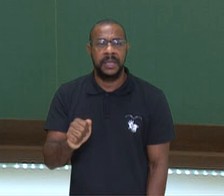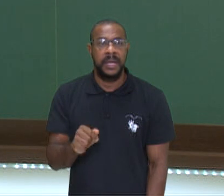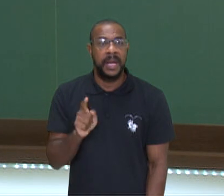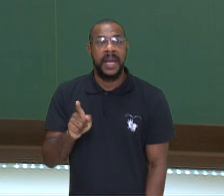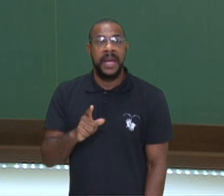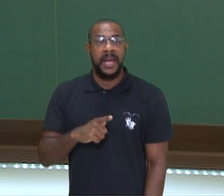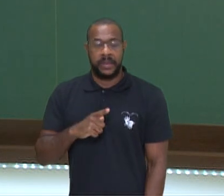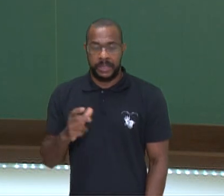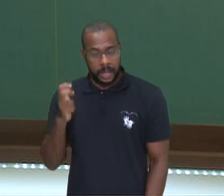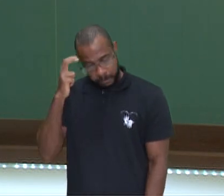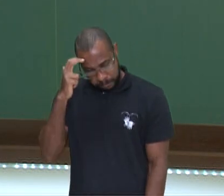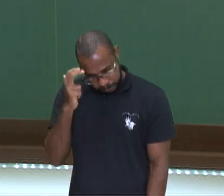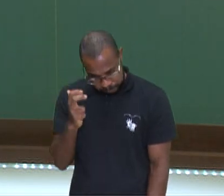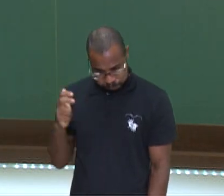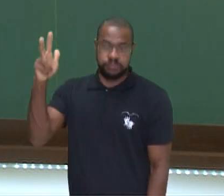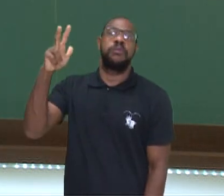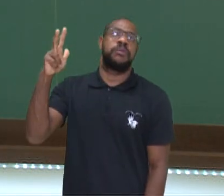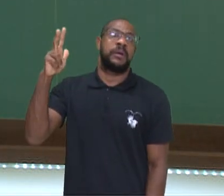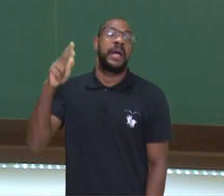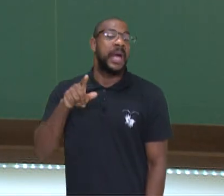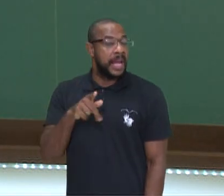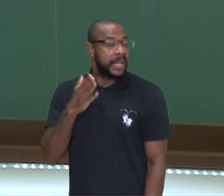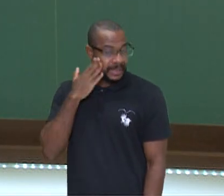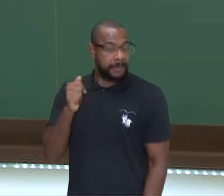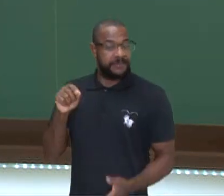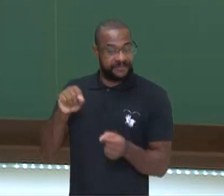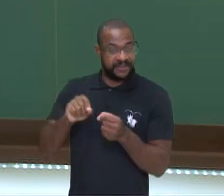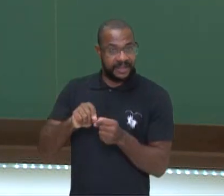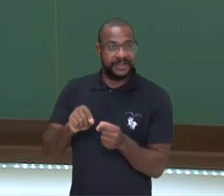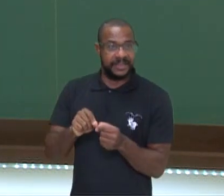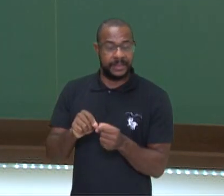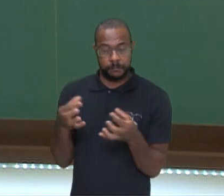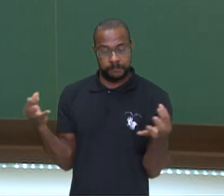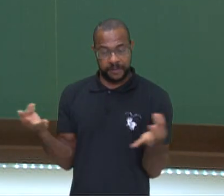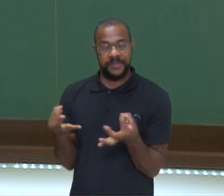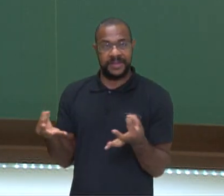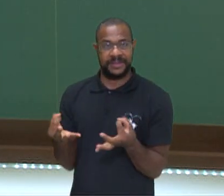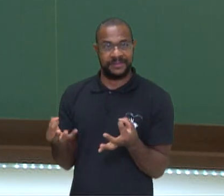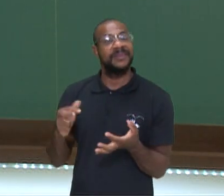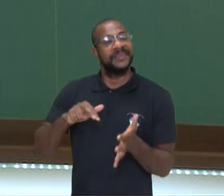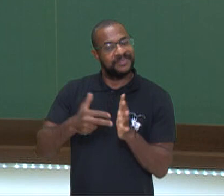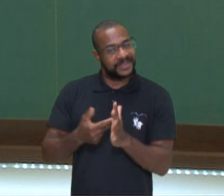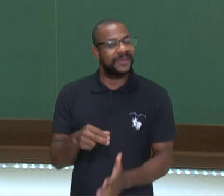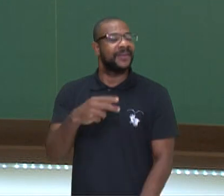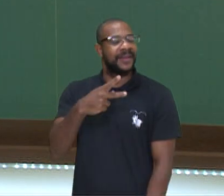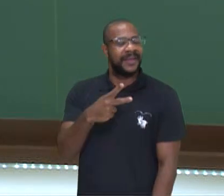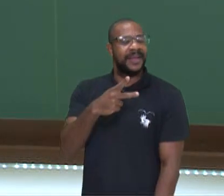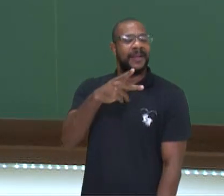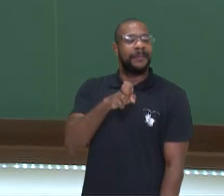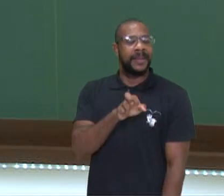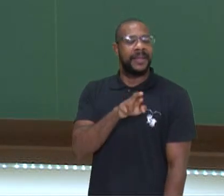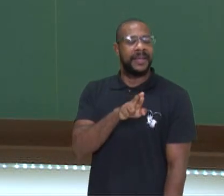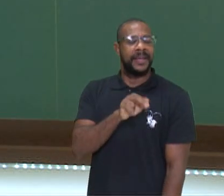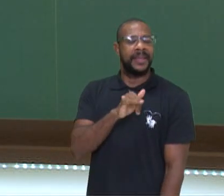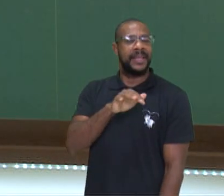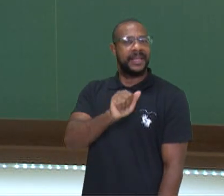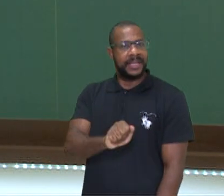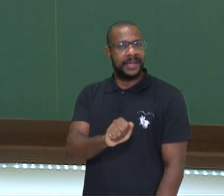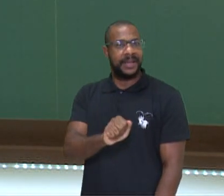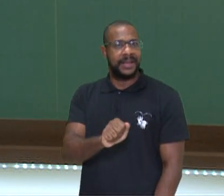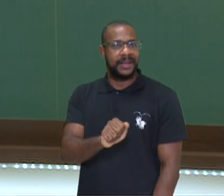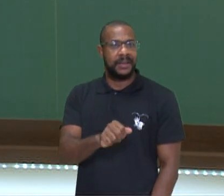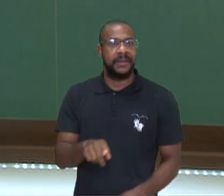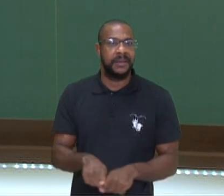o expert, ela sabe fazer aquilo com perfeição. Aqui diz, porque o